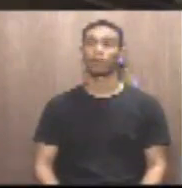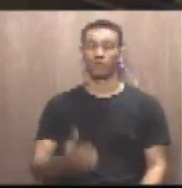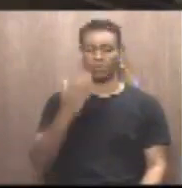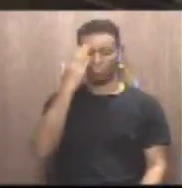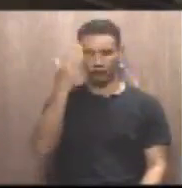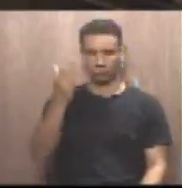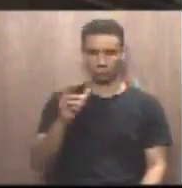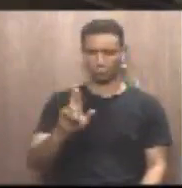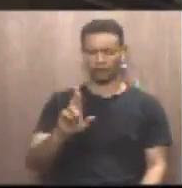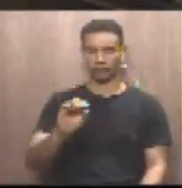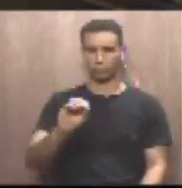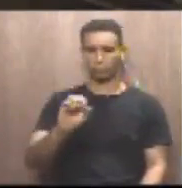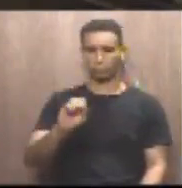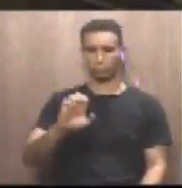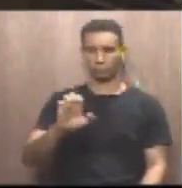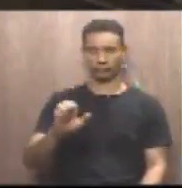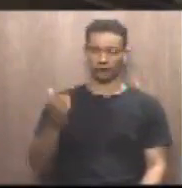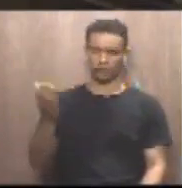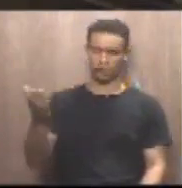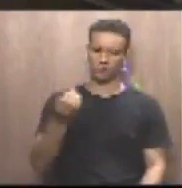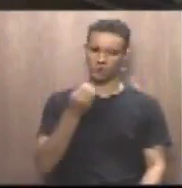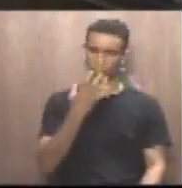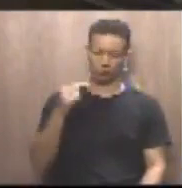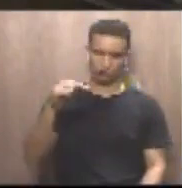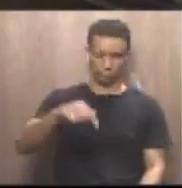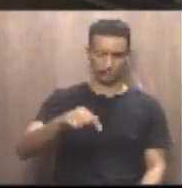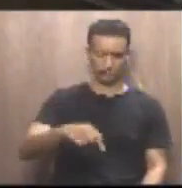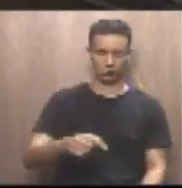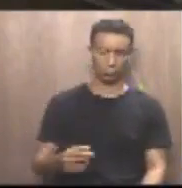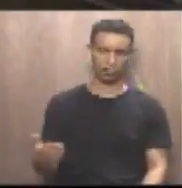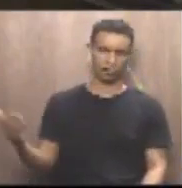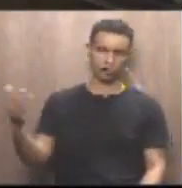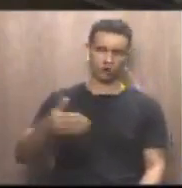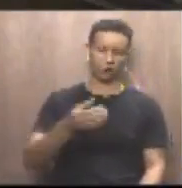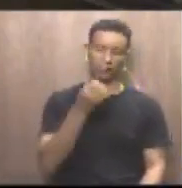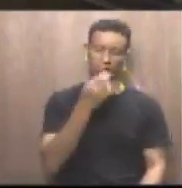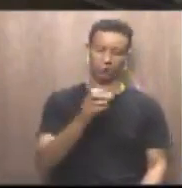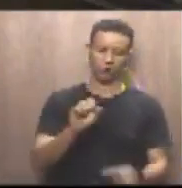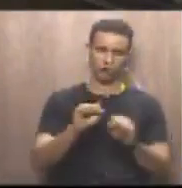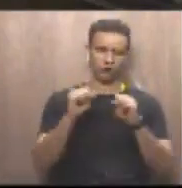Obrigado, Rosilima. Bom tê-la aqui com a gente. Veio enriquecer também esse simpósio.